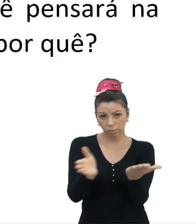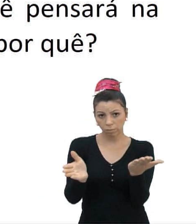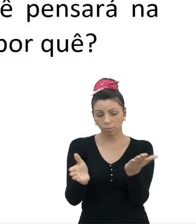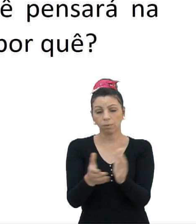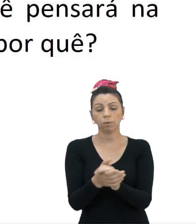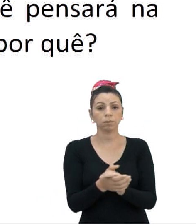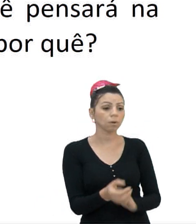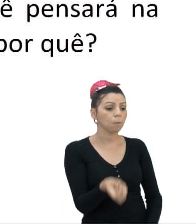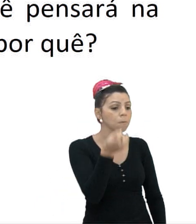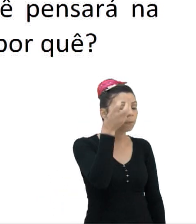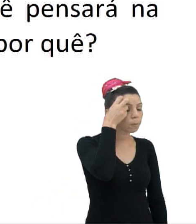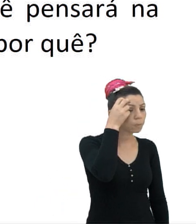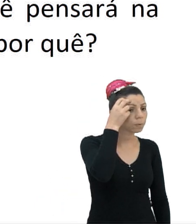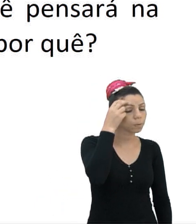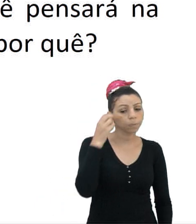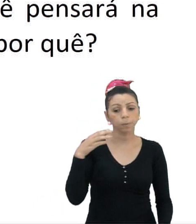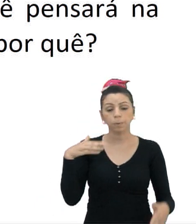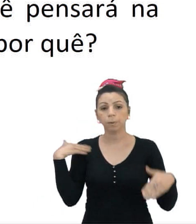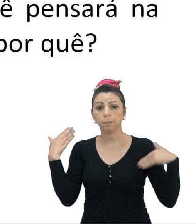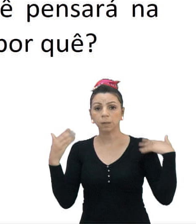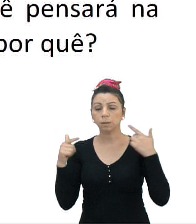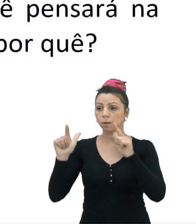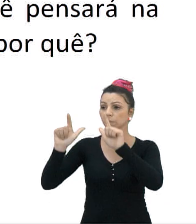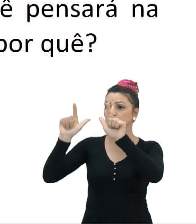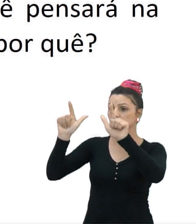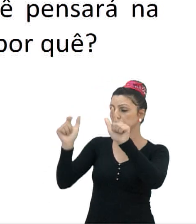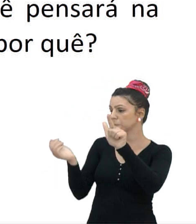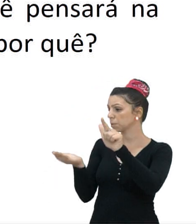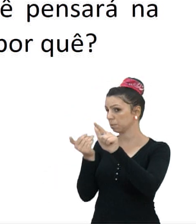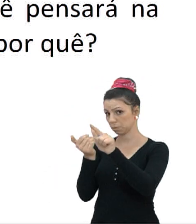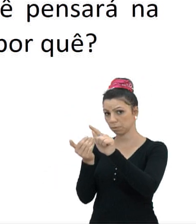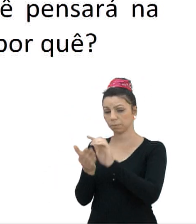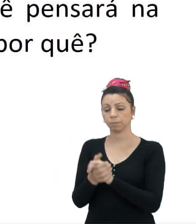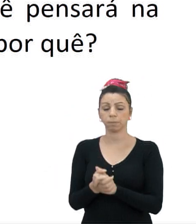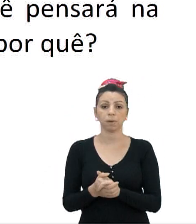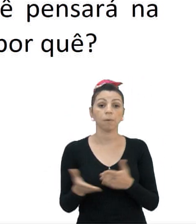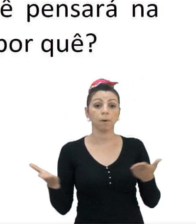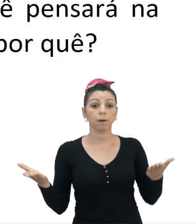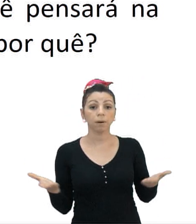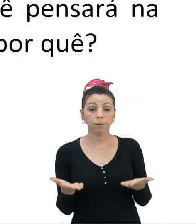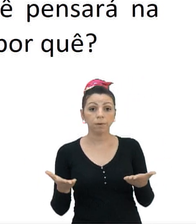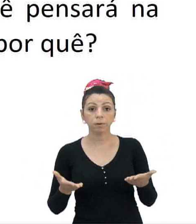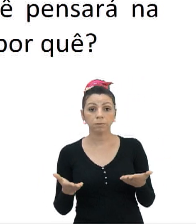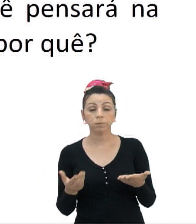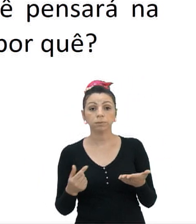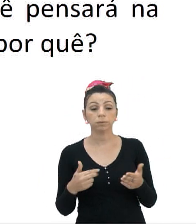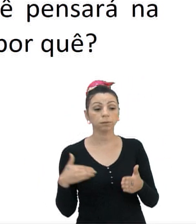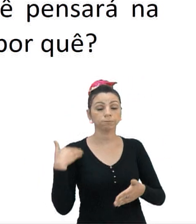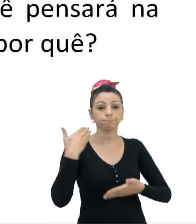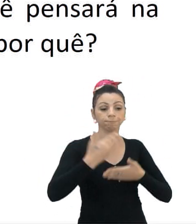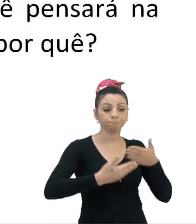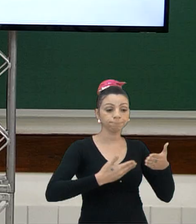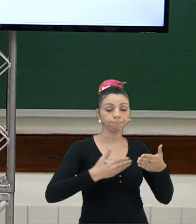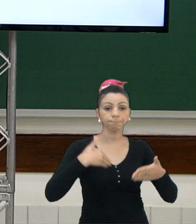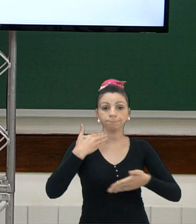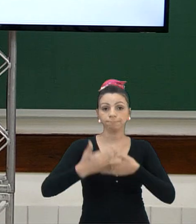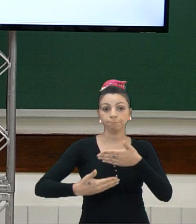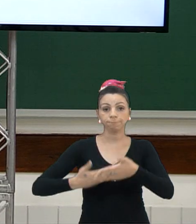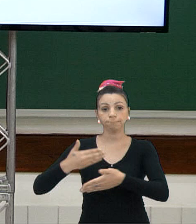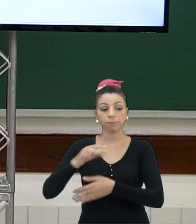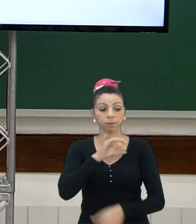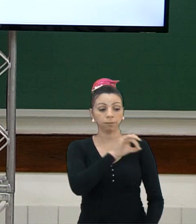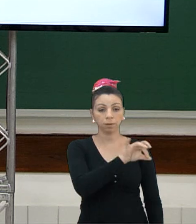tinha cultura, passeio, aventura e gastronomia? Agora você vai desenvolver essas atividades.